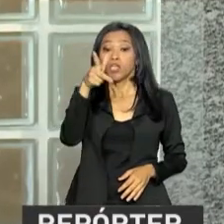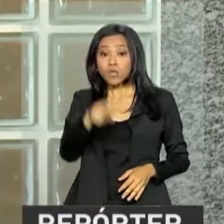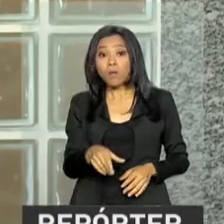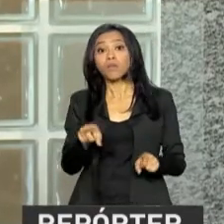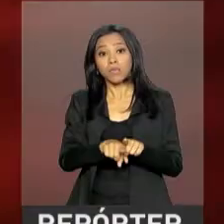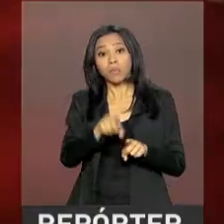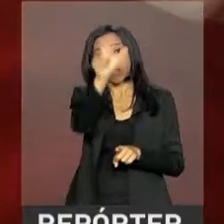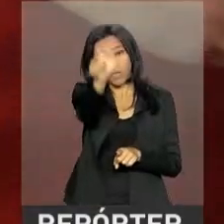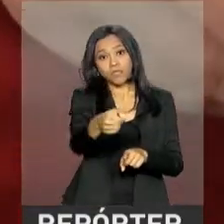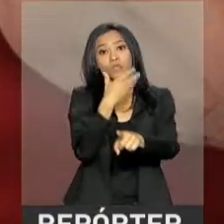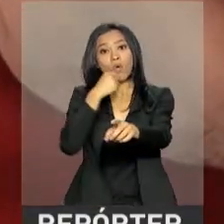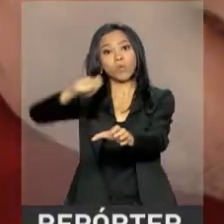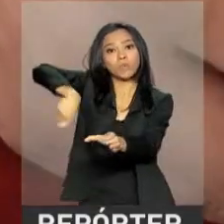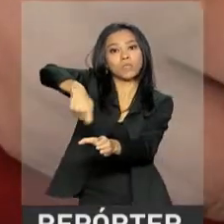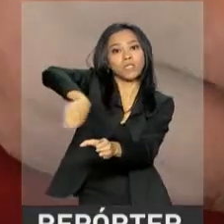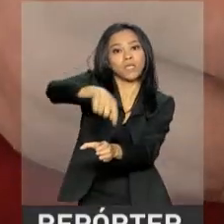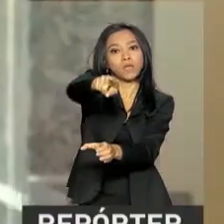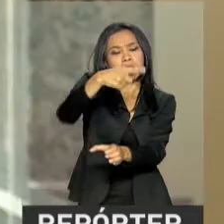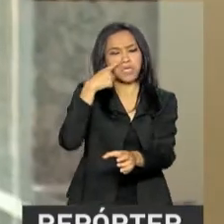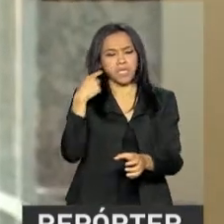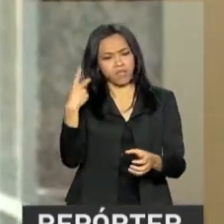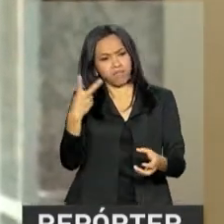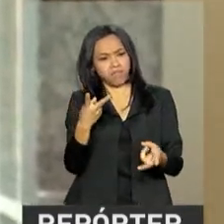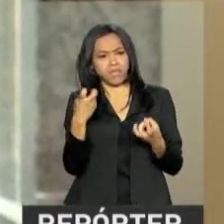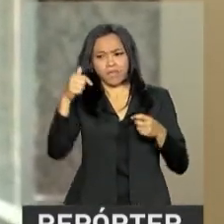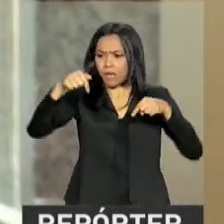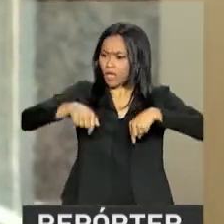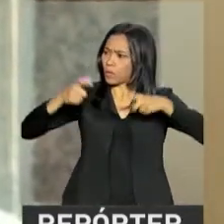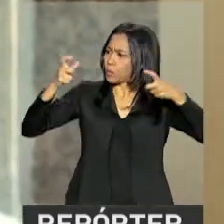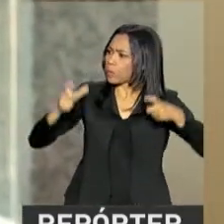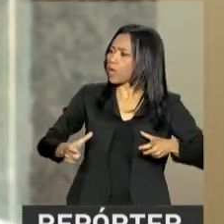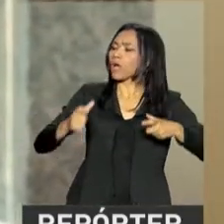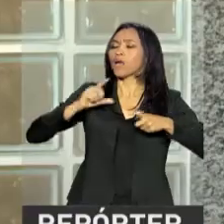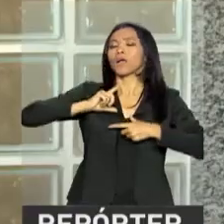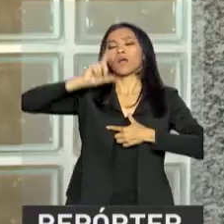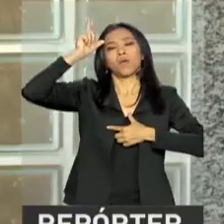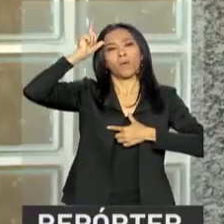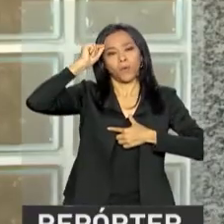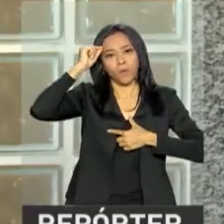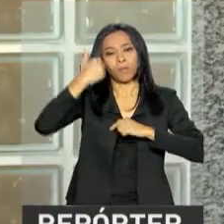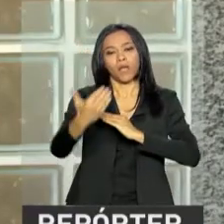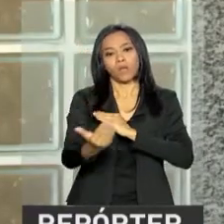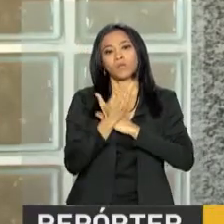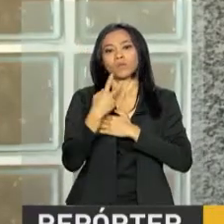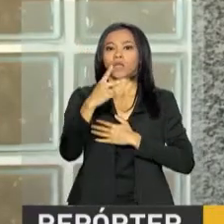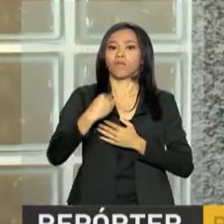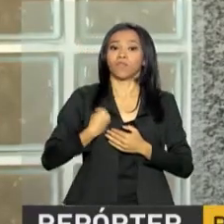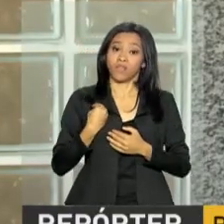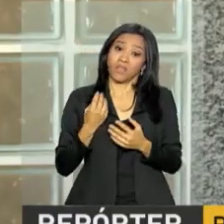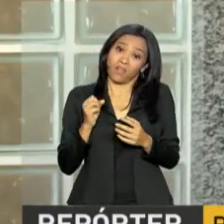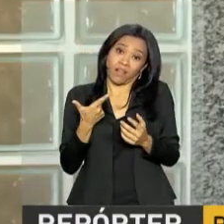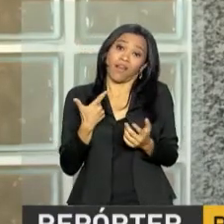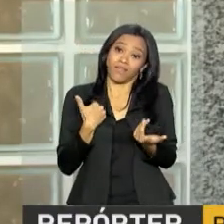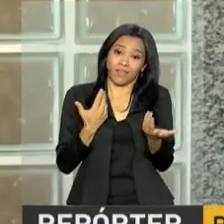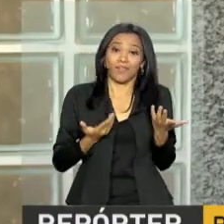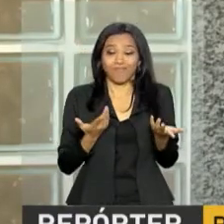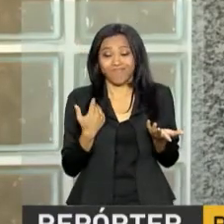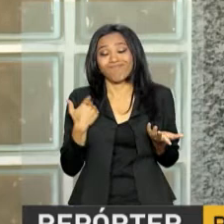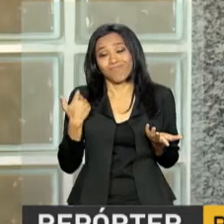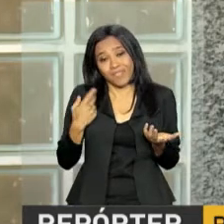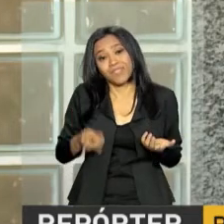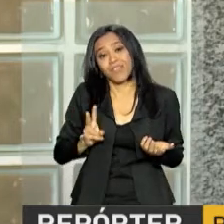deste cozinheiro que vê na comunidade terapêutica um lugar para recomeçar livro eu nunca vou ficar eu vou sempre estar aqui